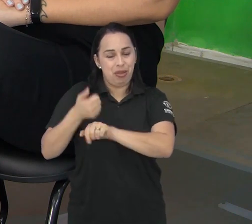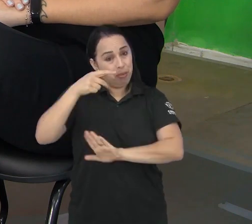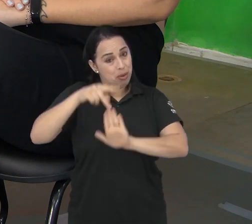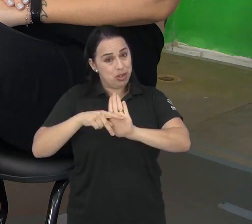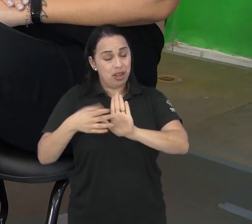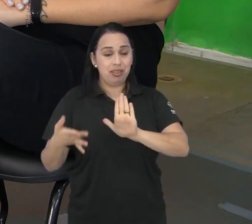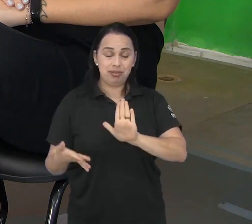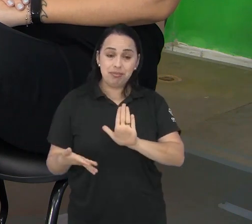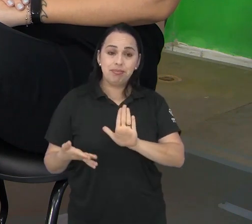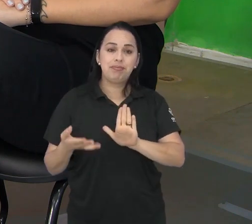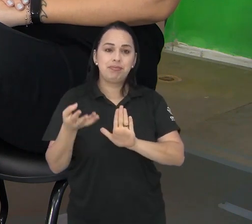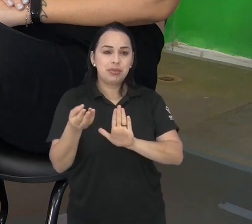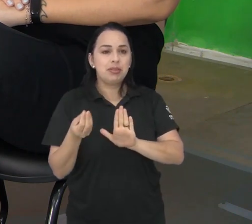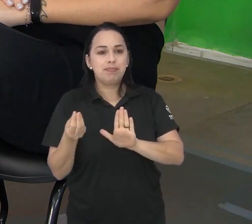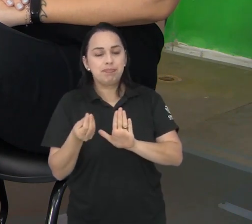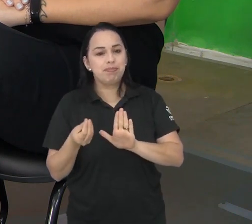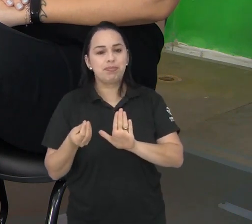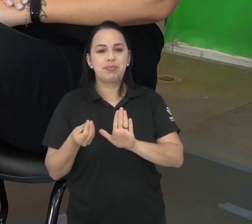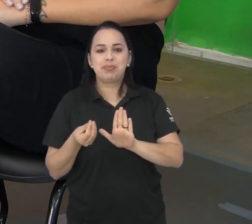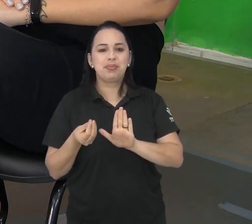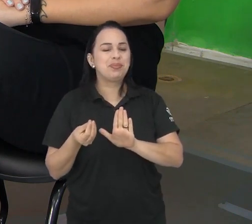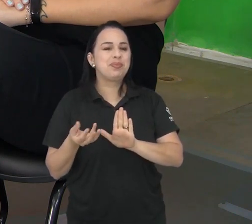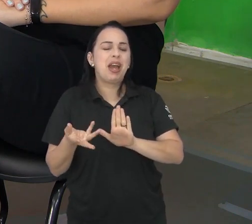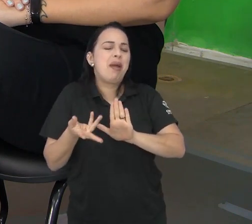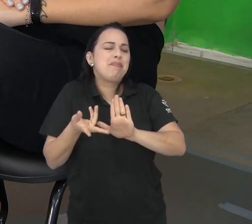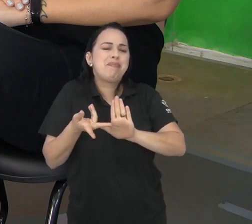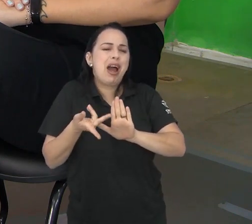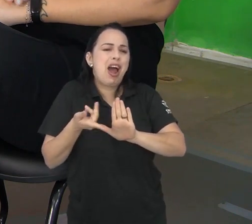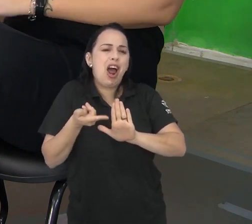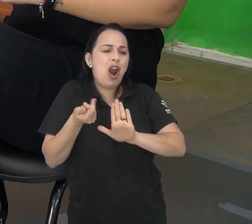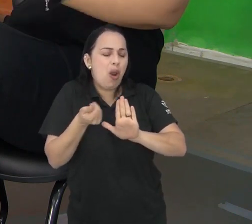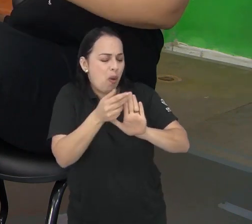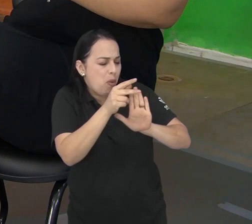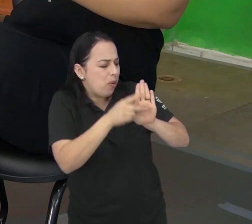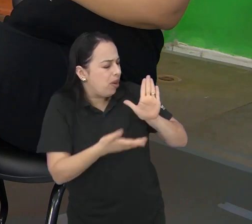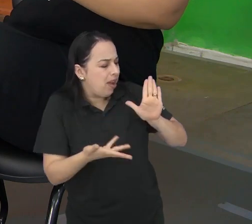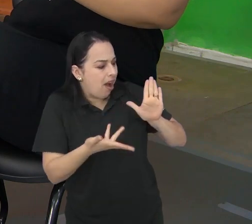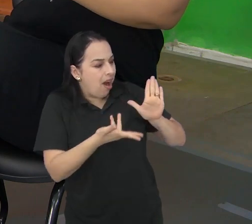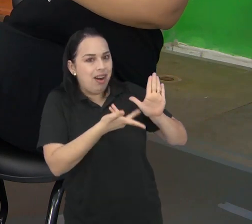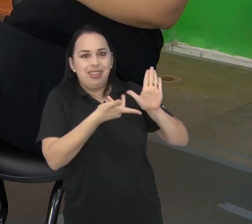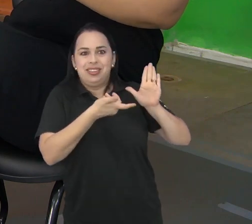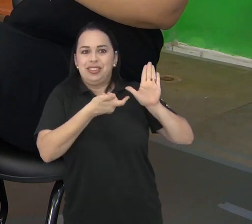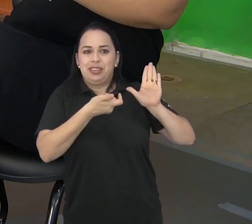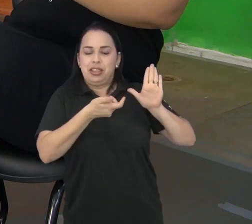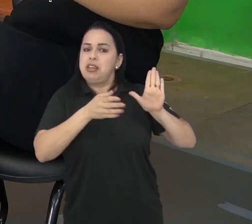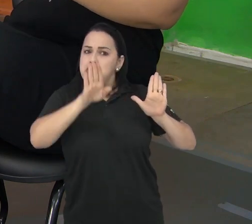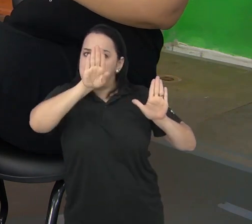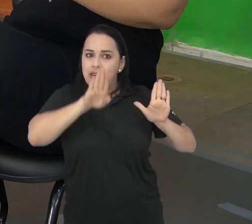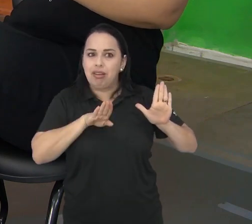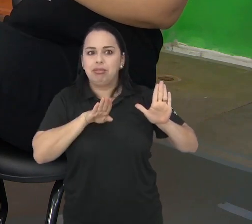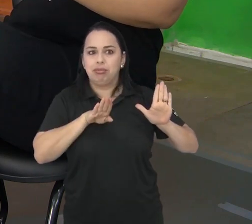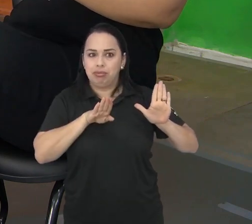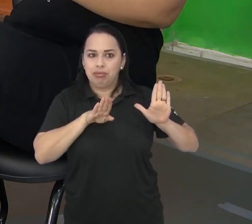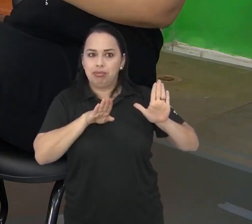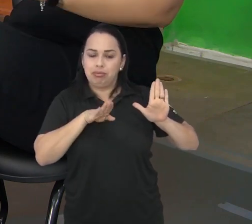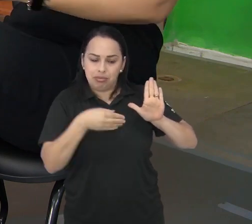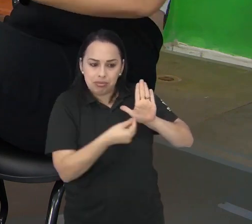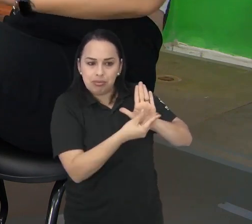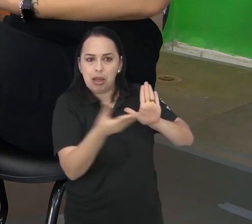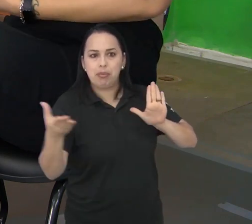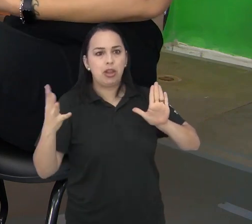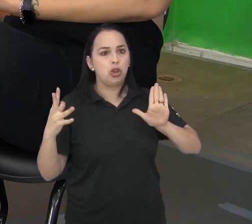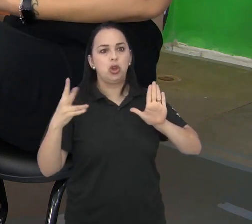no projeto Guri. E assim, é fantástico. É um projeto incrível, assim, né? É totalmente